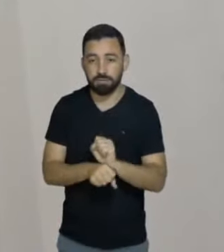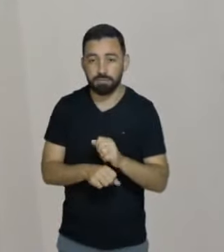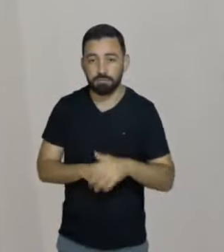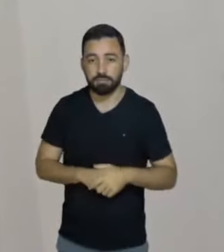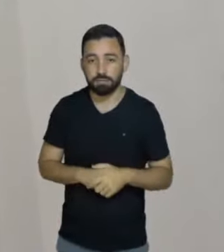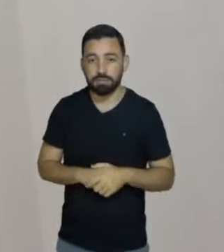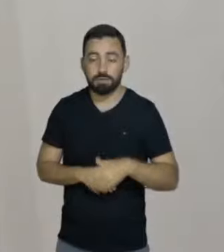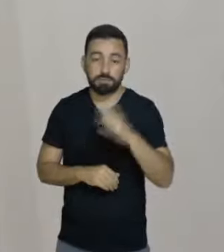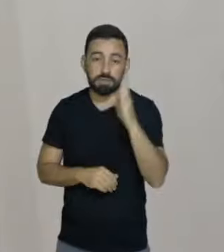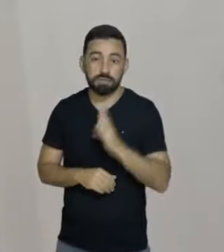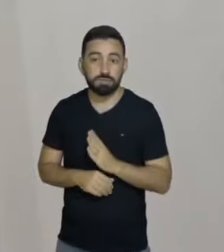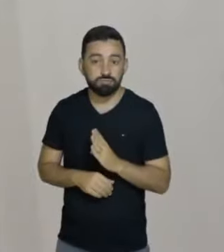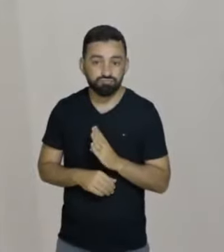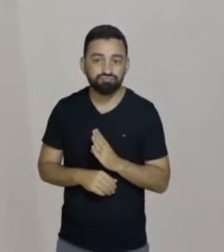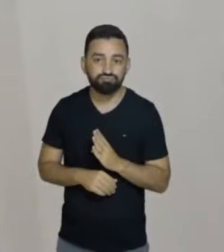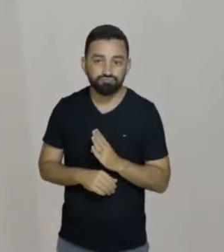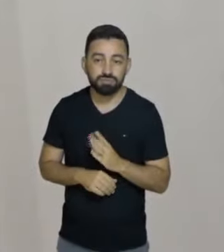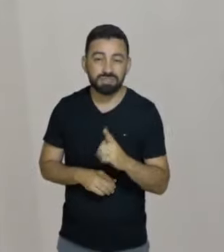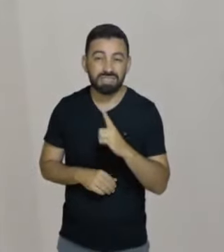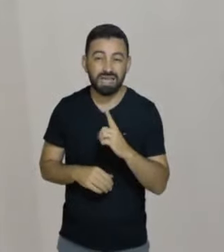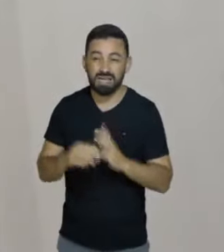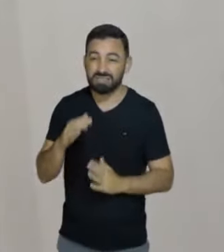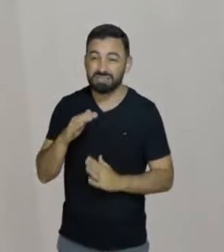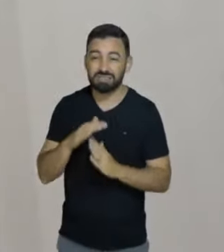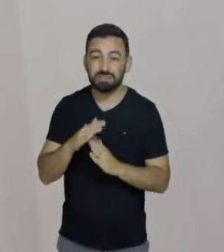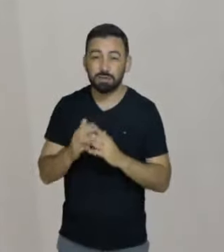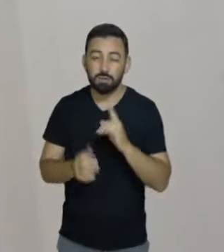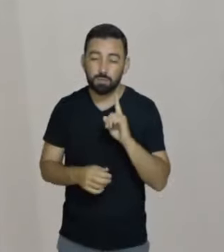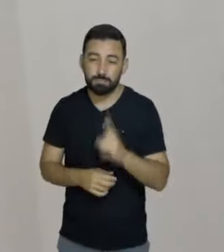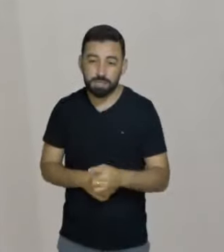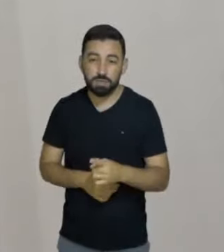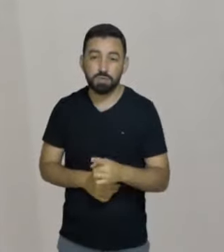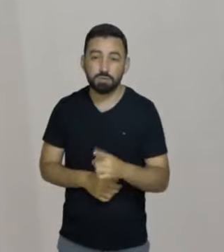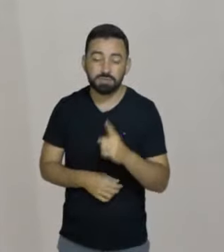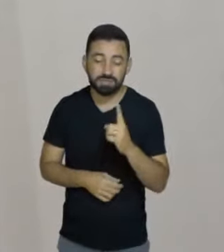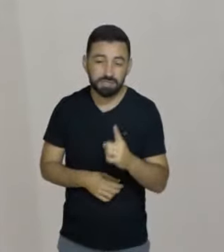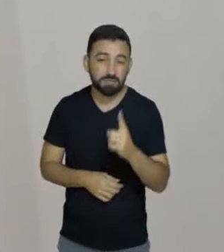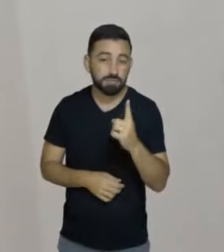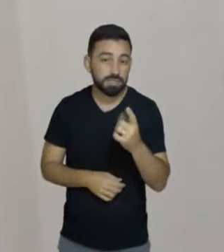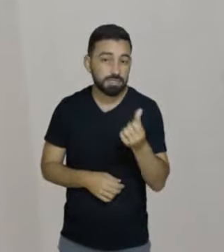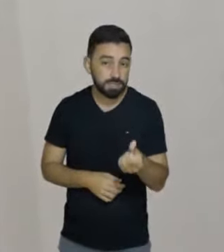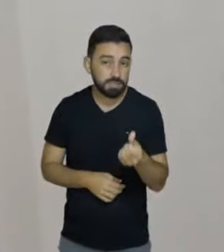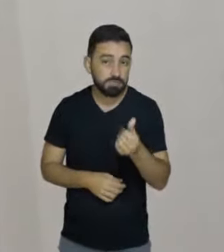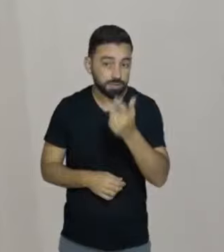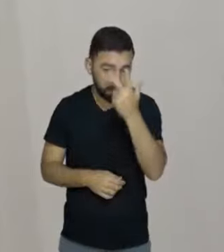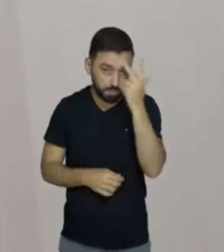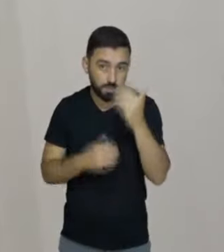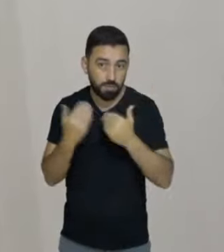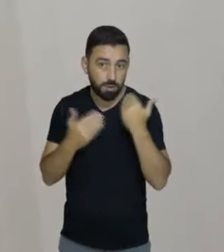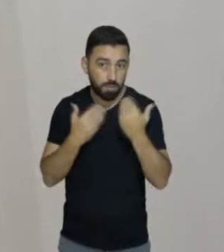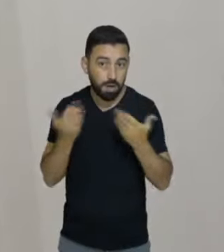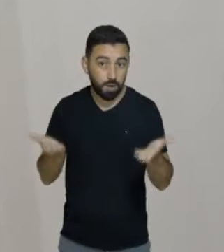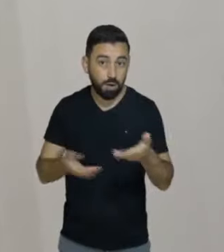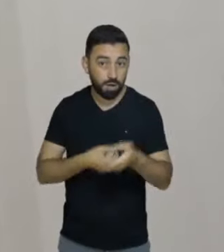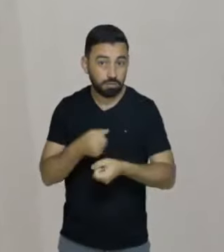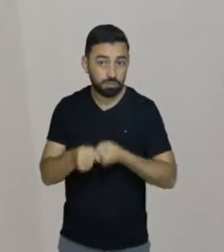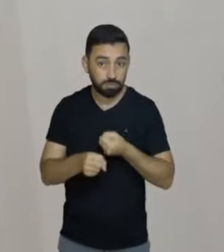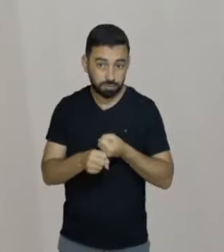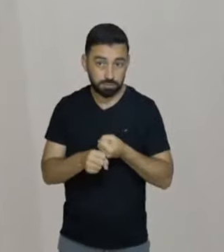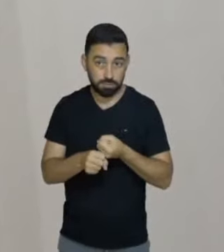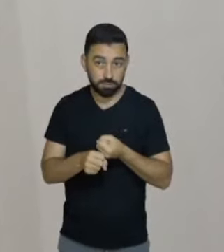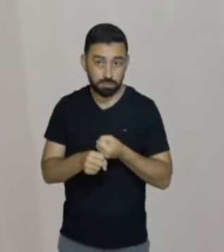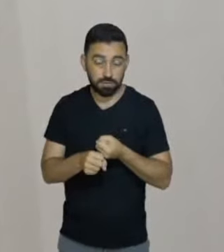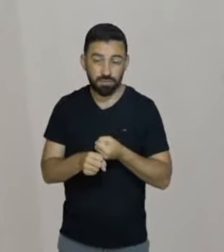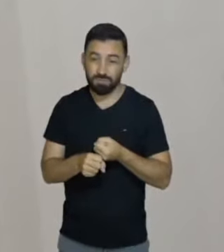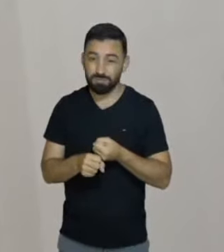Brasil chega a 1.116 mortes somente esse ano e bate